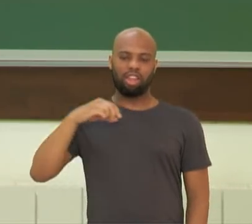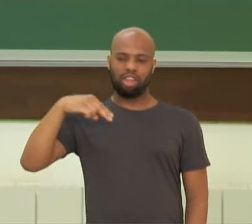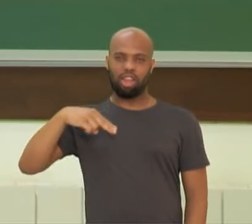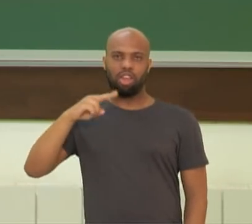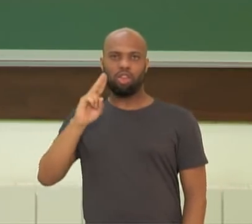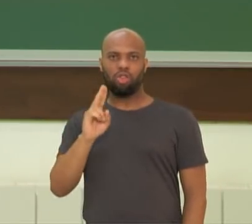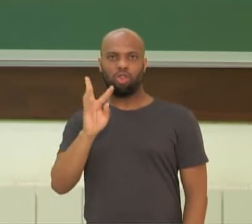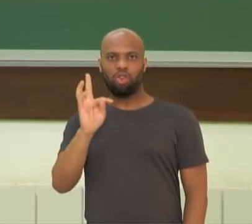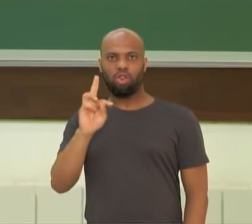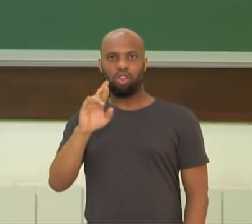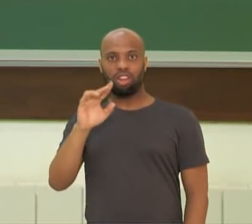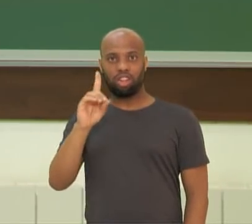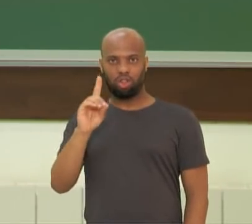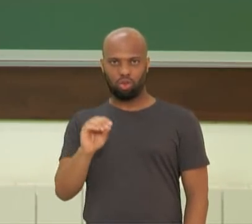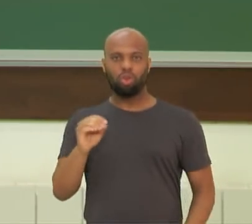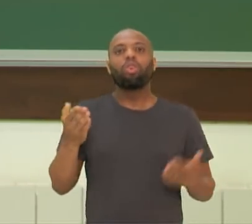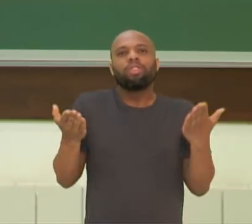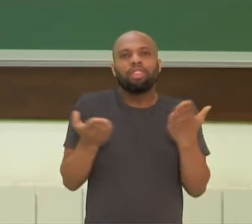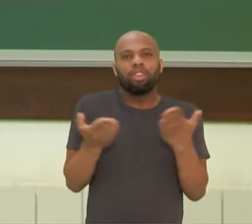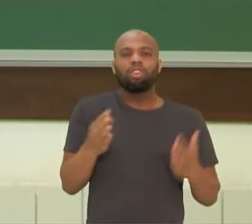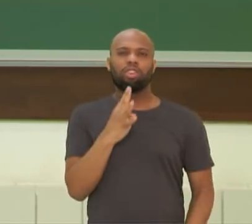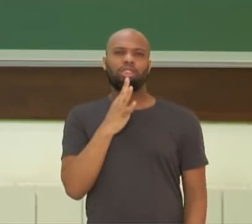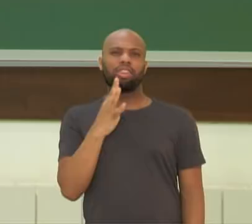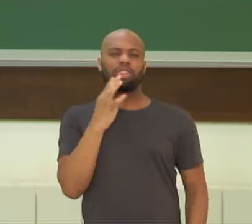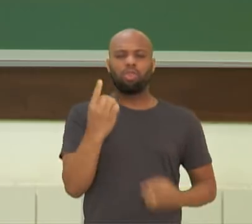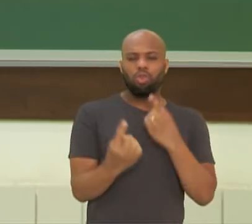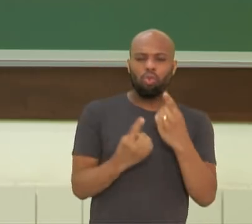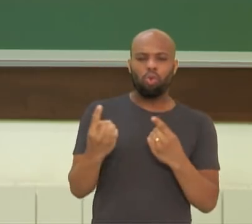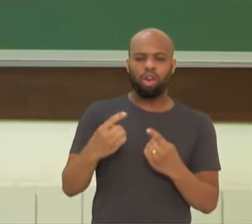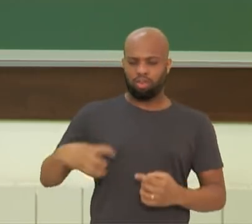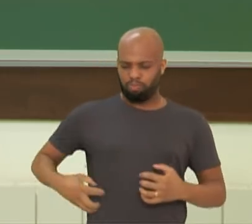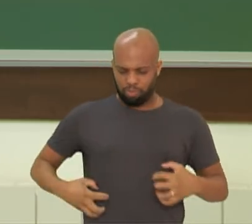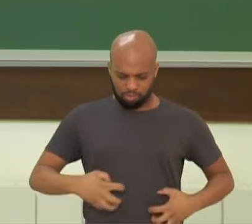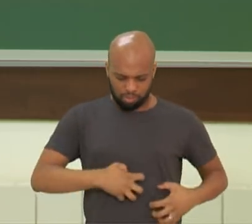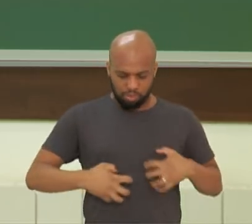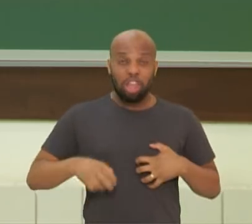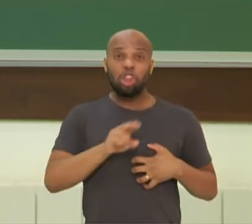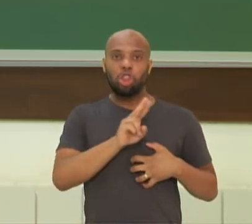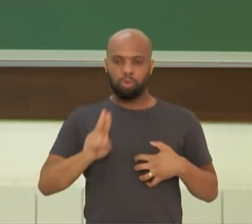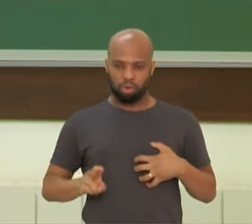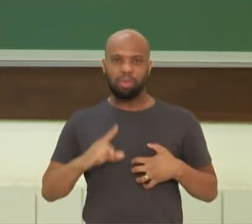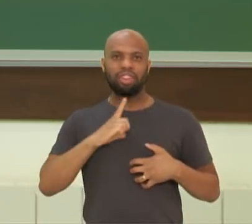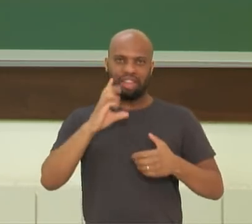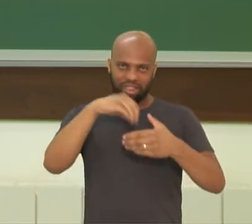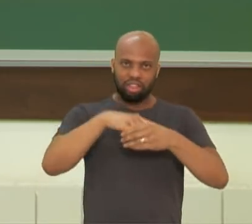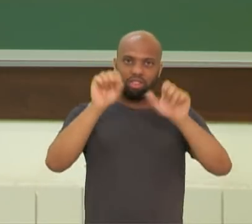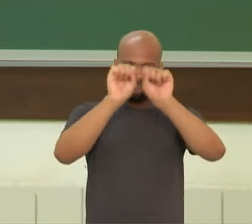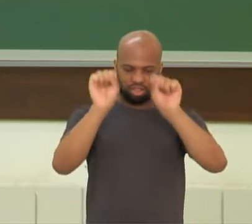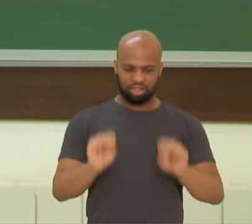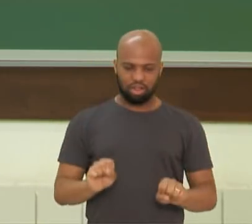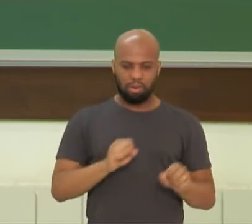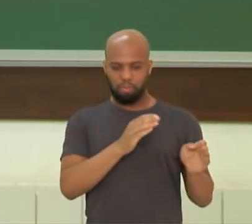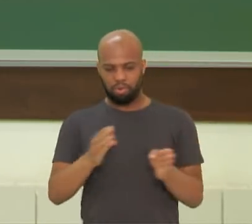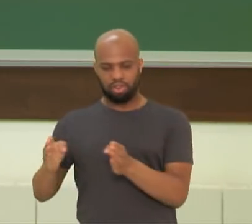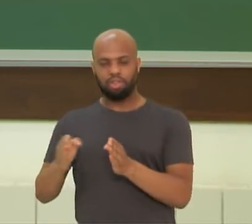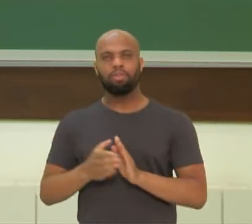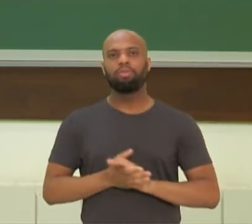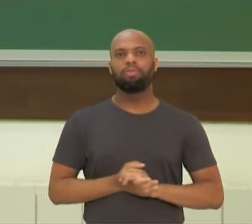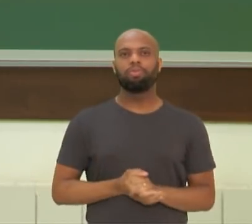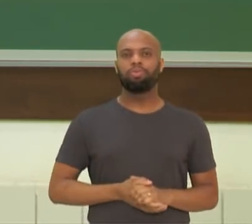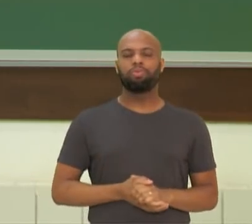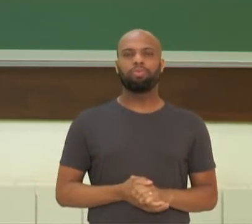a gente vai conhecer nesta aula quais são os órgãos que vão estar participando deste processo.